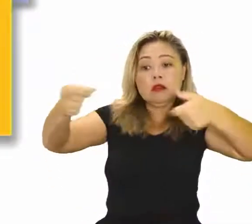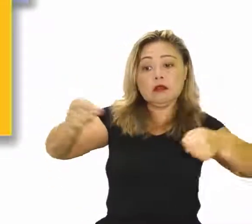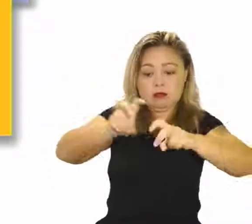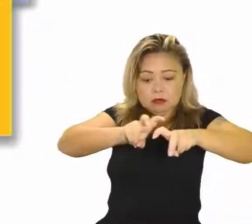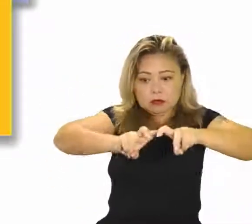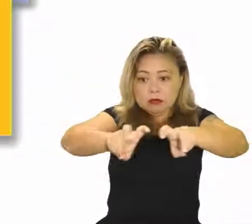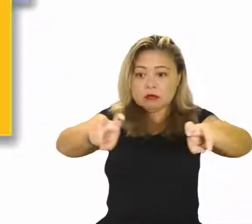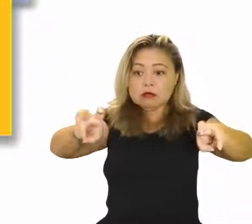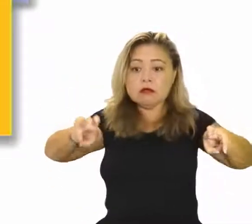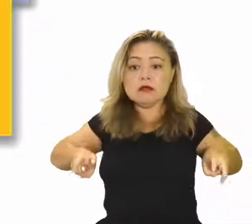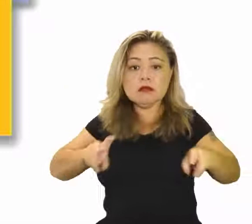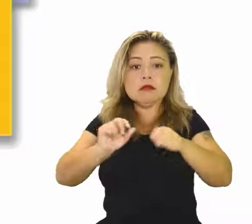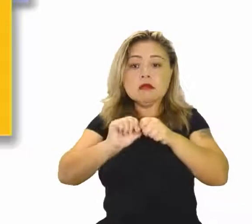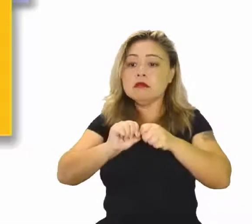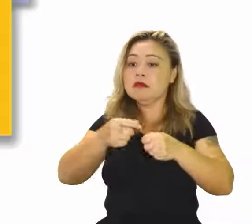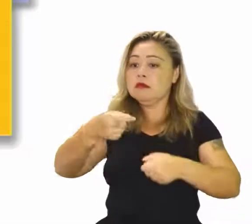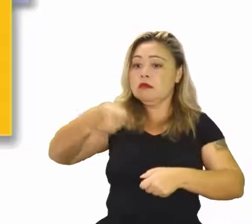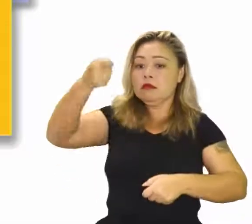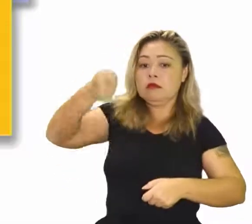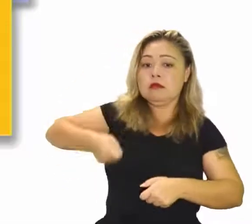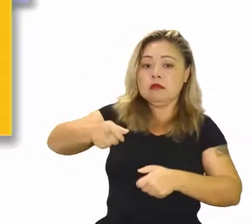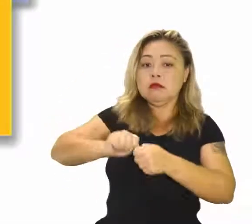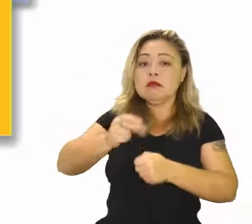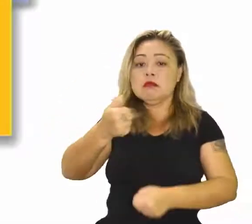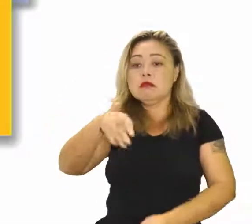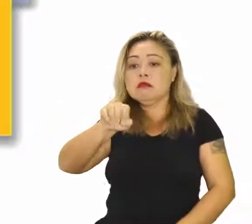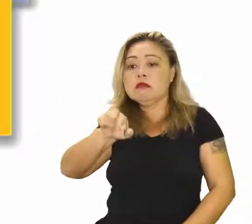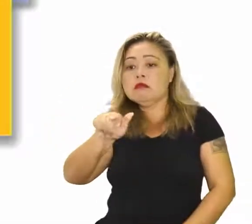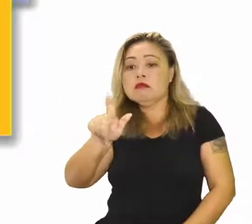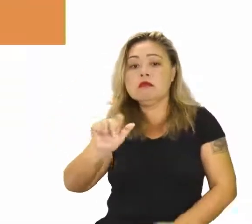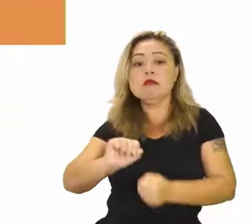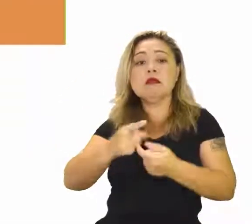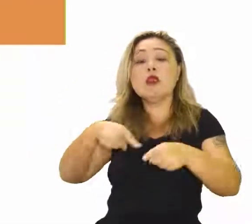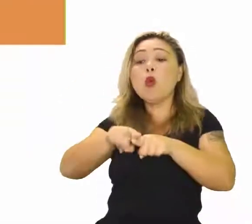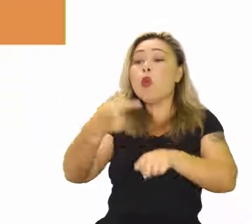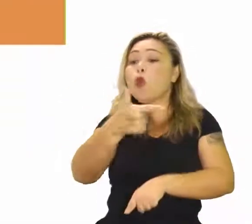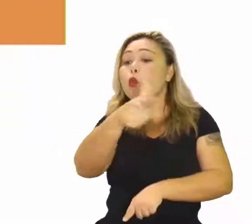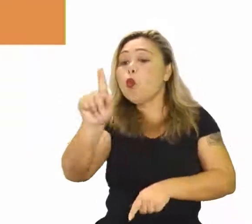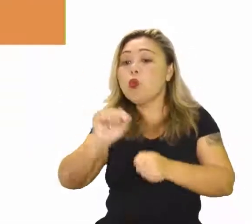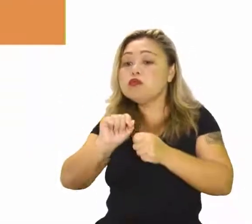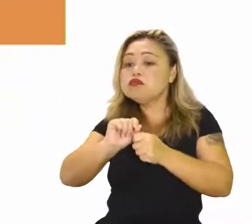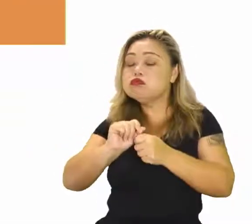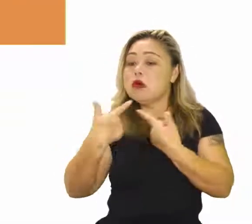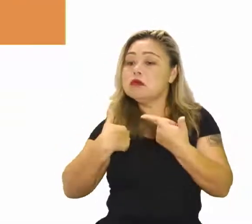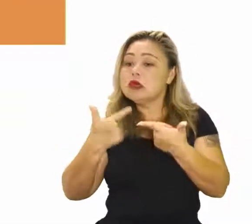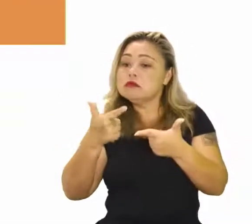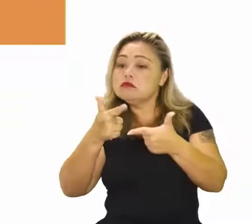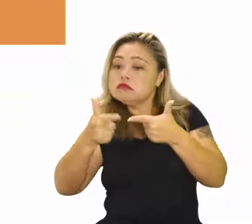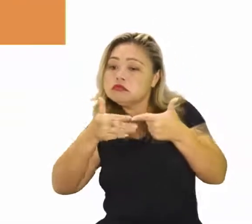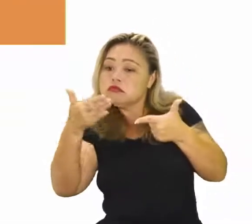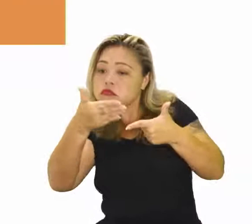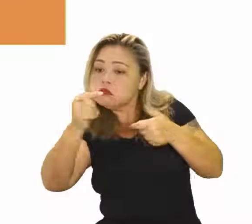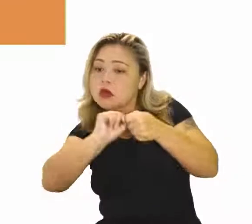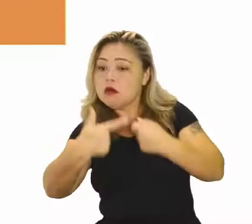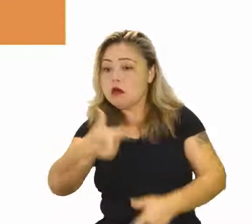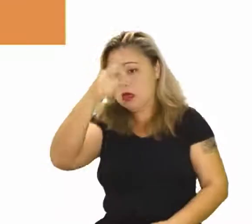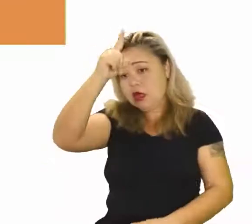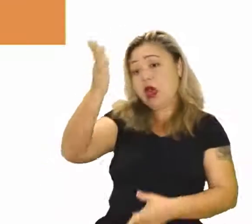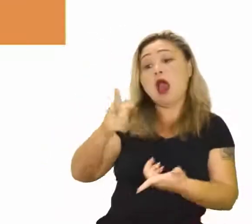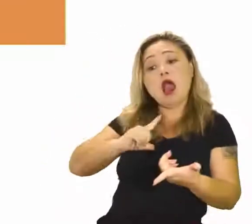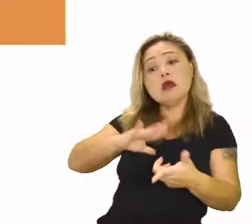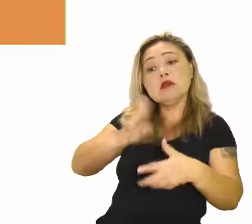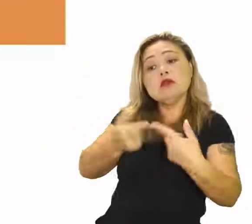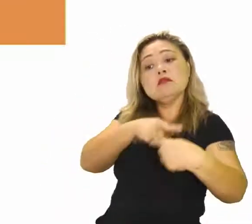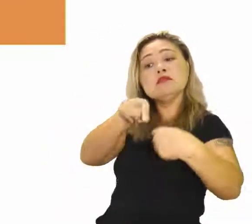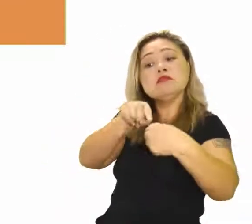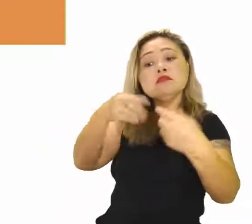de Nuremberg, outras medidas contra a Alemanha que foram tomadas. E como todas as aulas, nós temos as habilidades para a